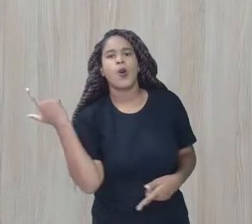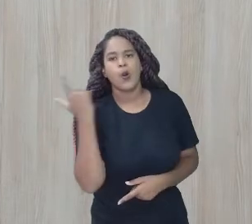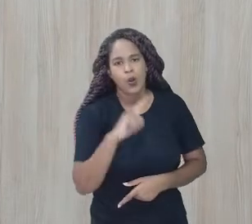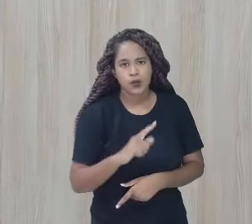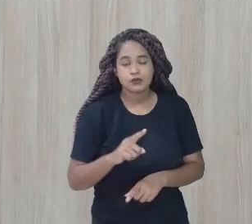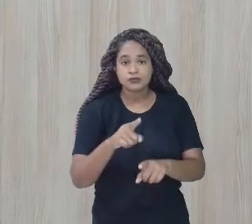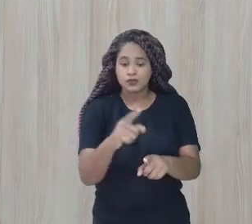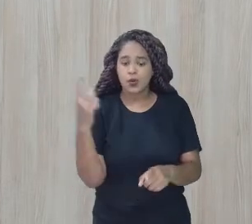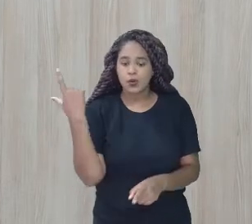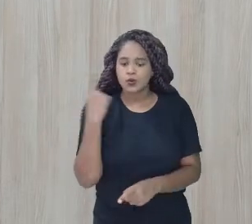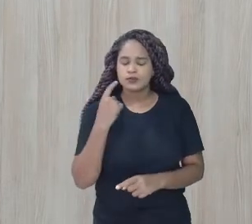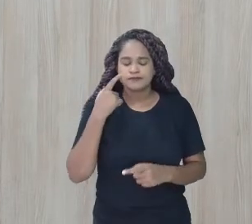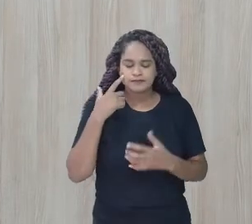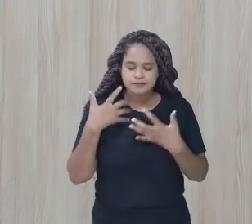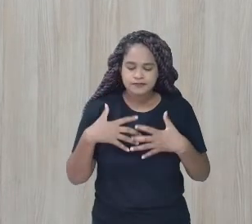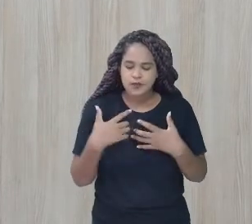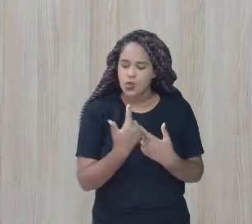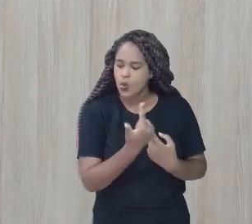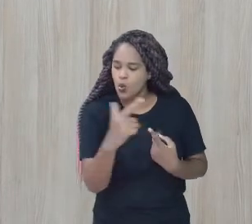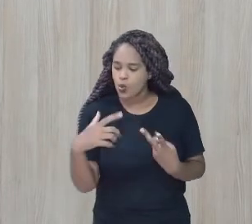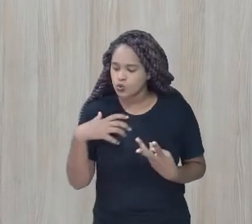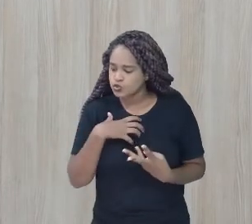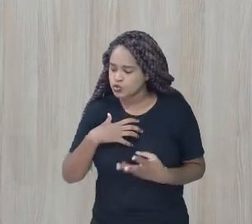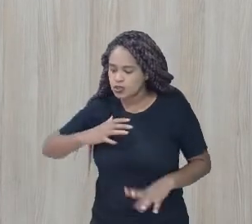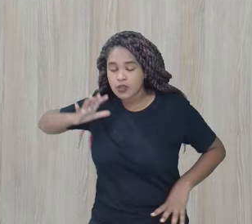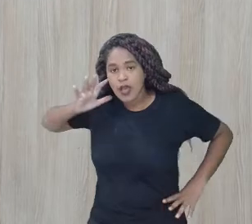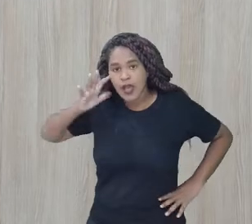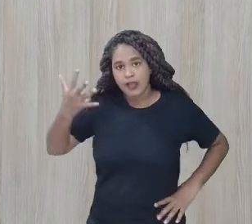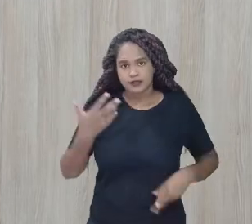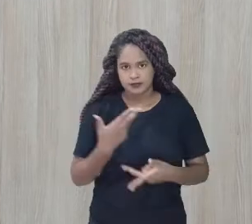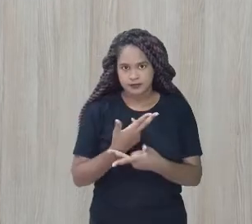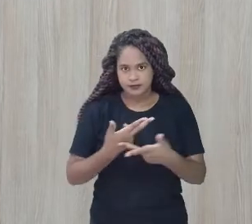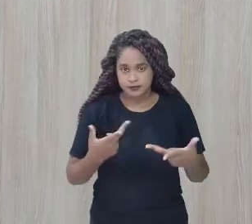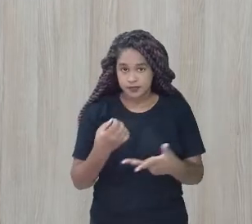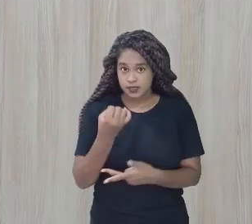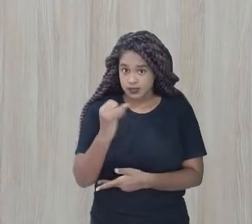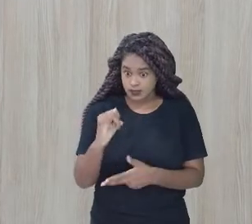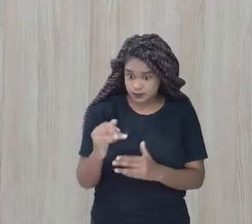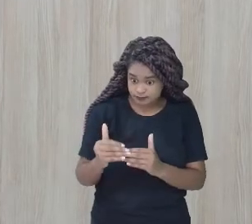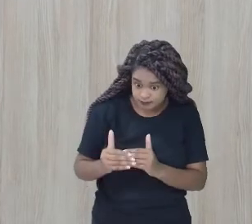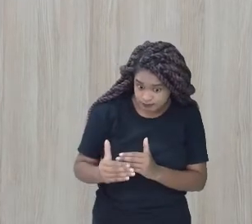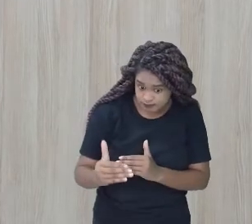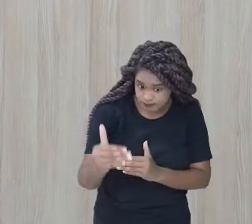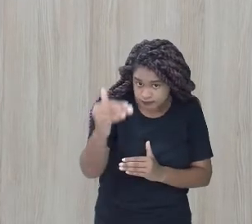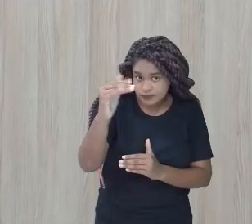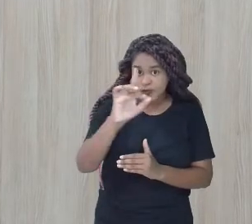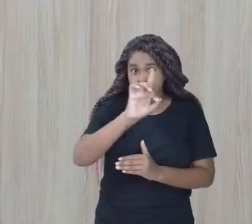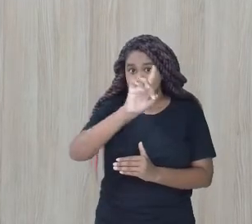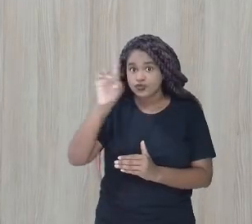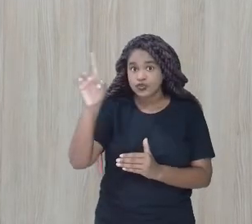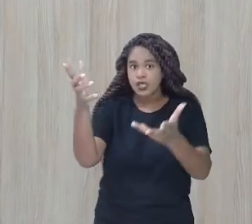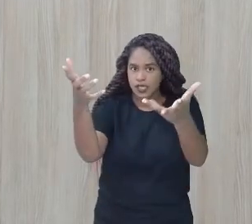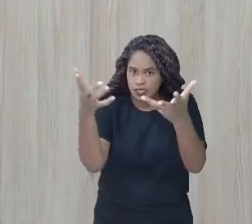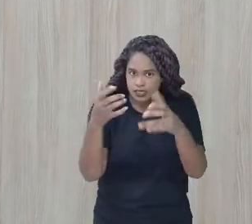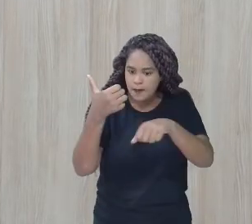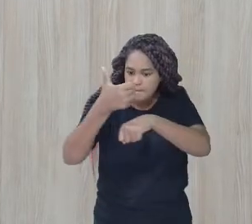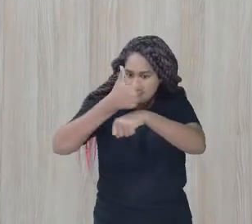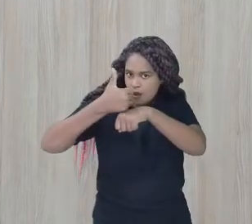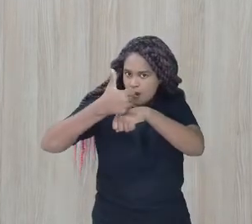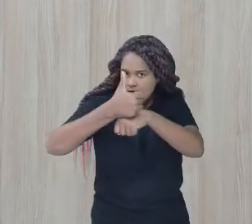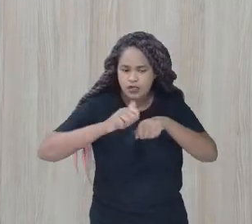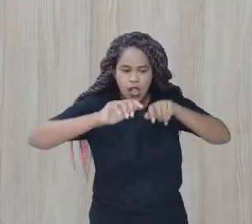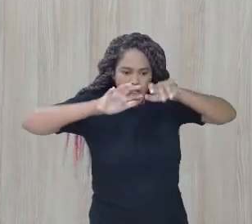consiga, de fato, pensar em outras soluções. E se você um dia quiser ter essa profissão, programar aí